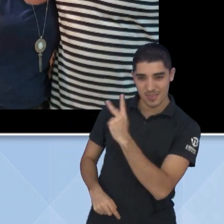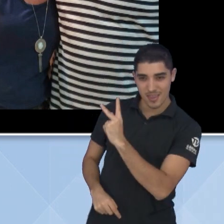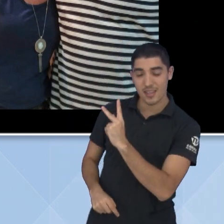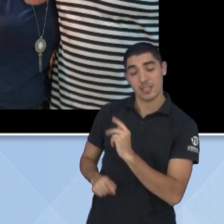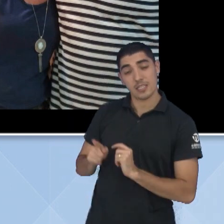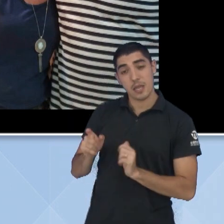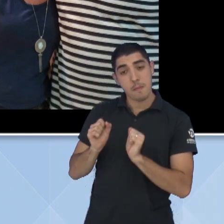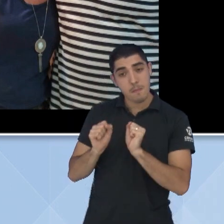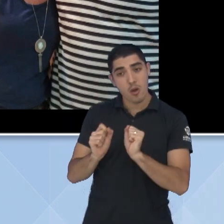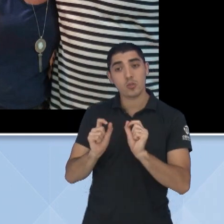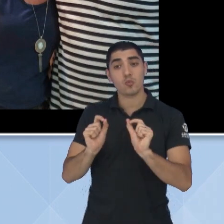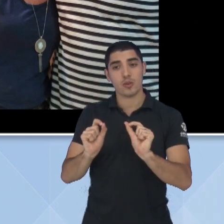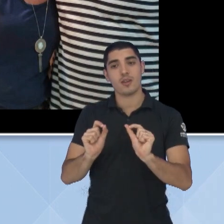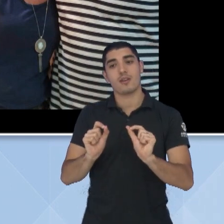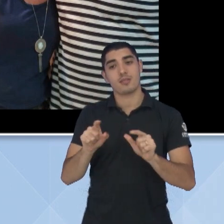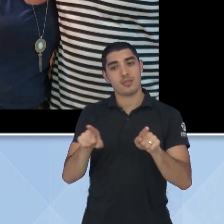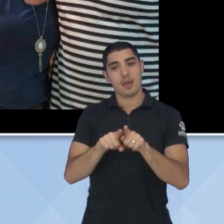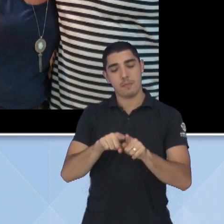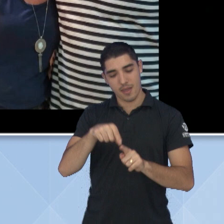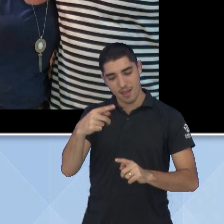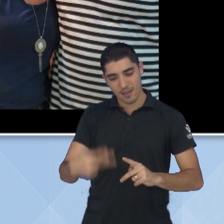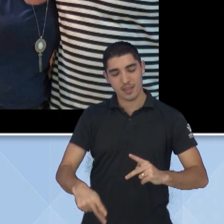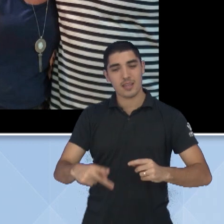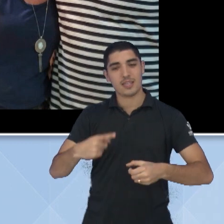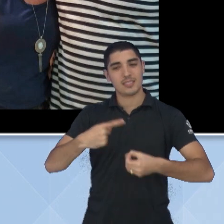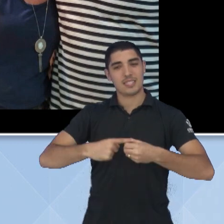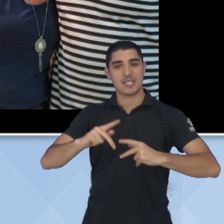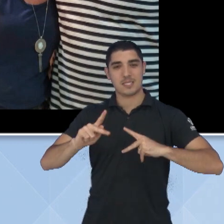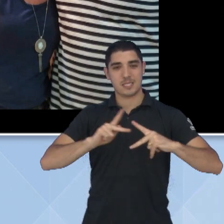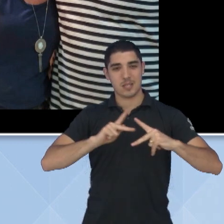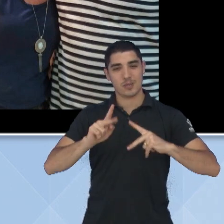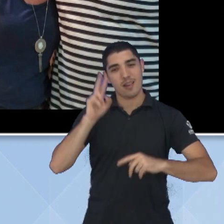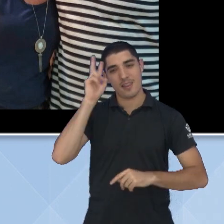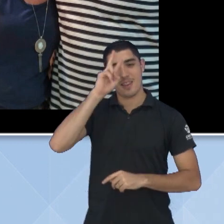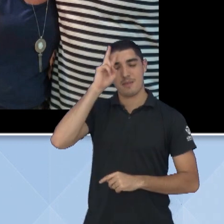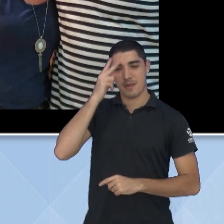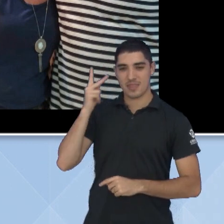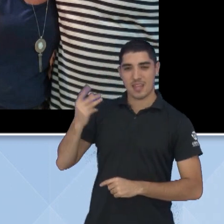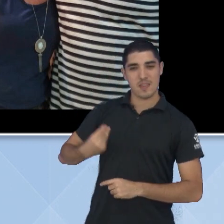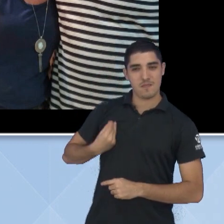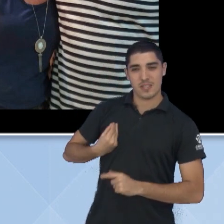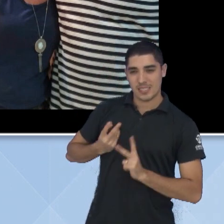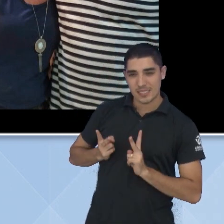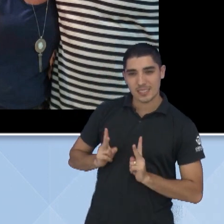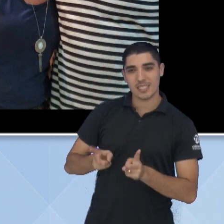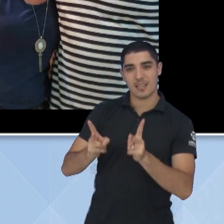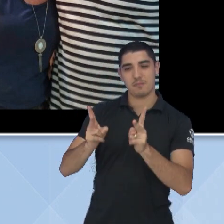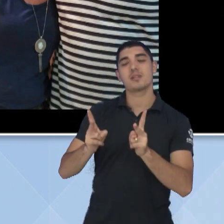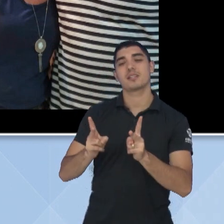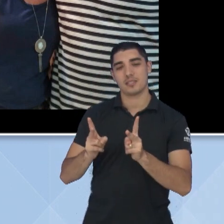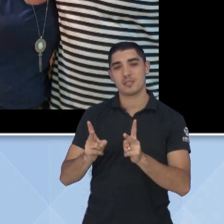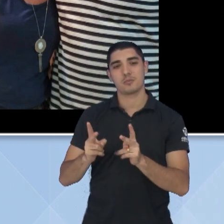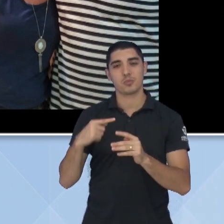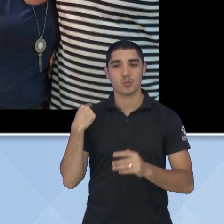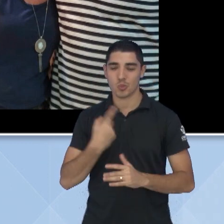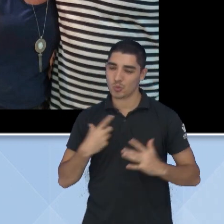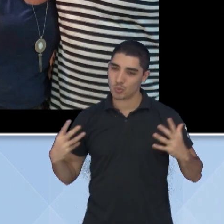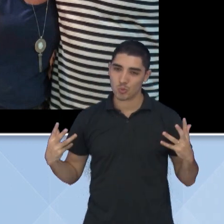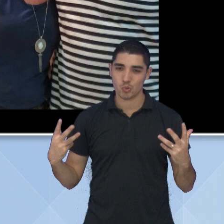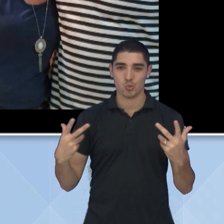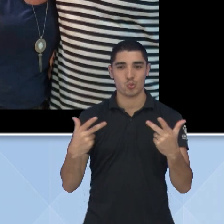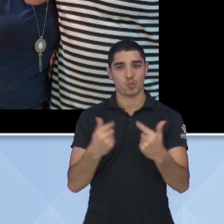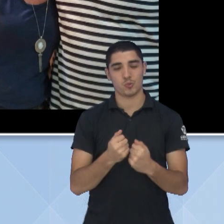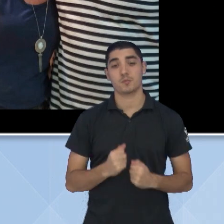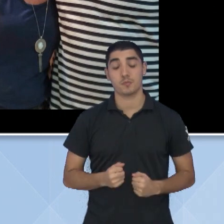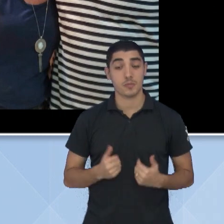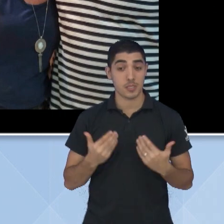lembrado em sua querida e tão amada São José dos Campos, assim como será eternamente lembrado por todos nós.